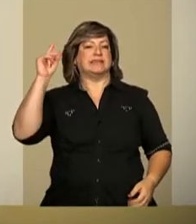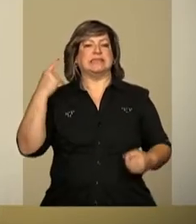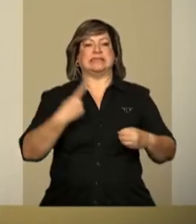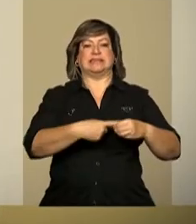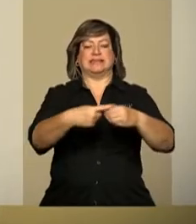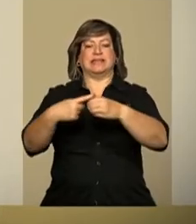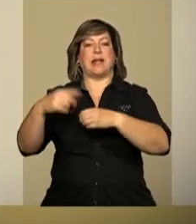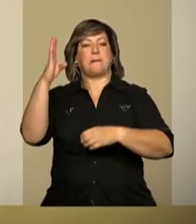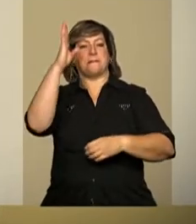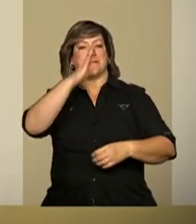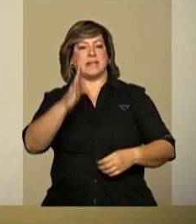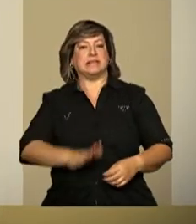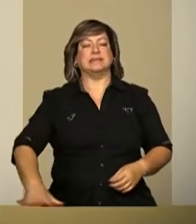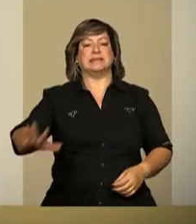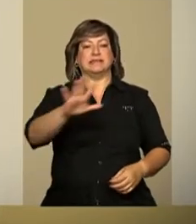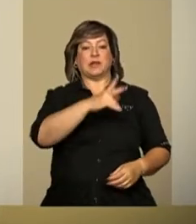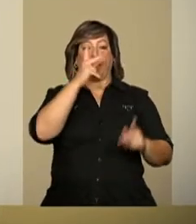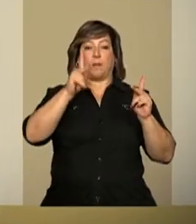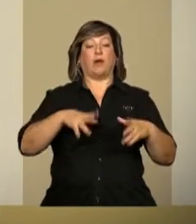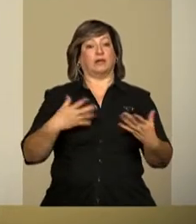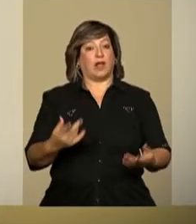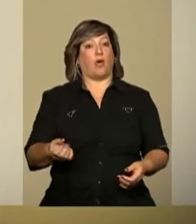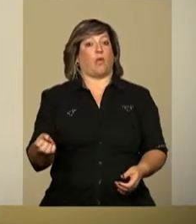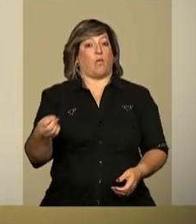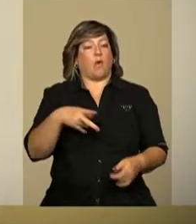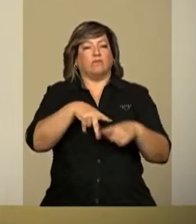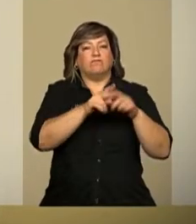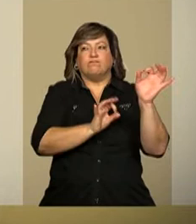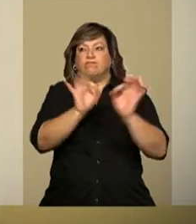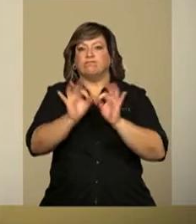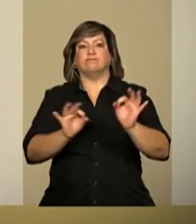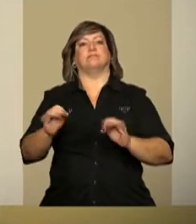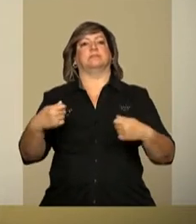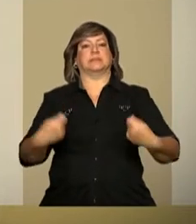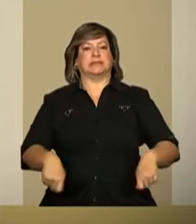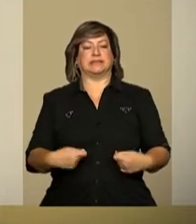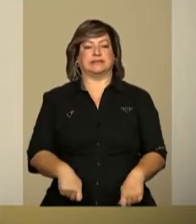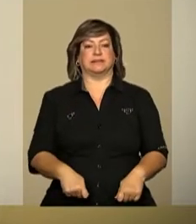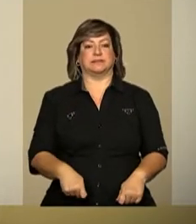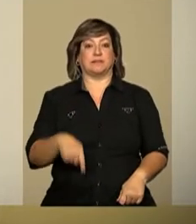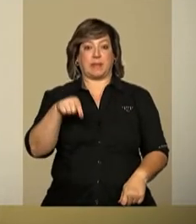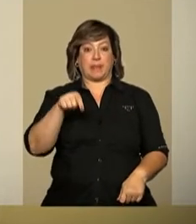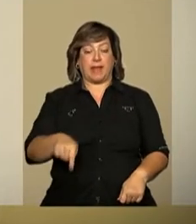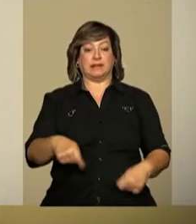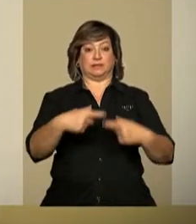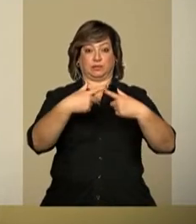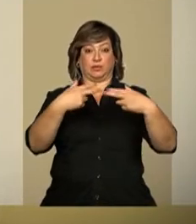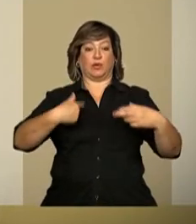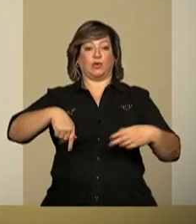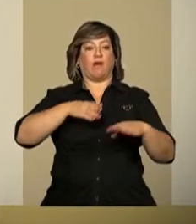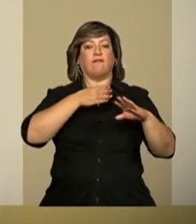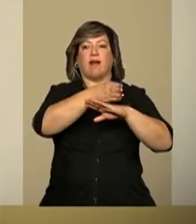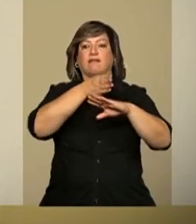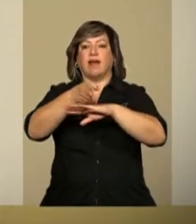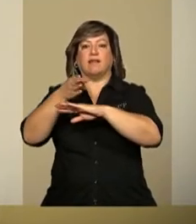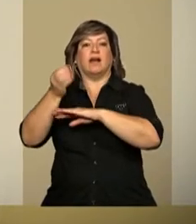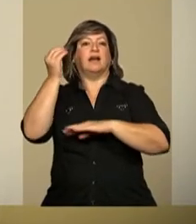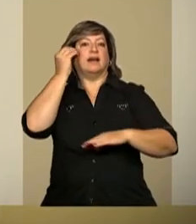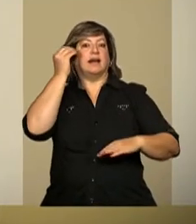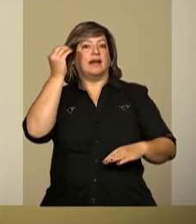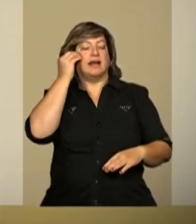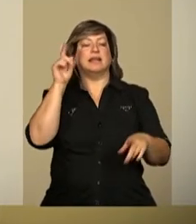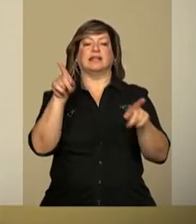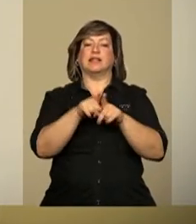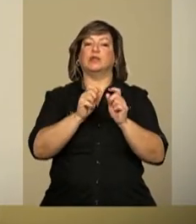nosso país e do nosso povo serão restaurados e preservados monumentos com os quais convivemos e que fazem parte do